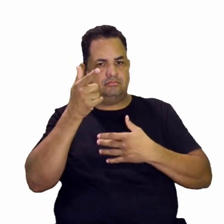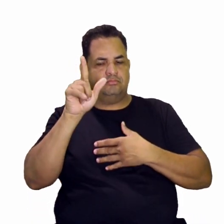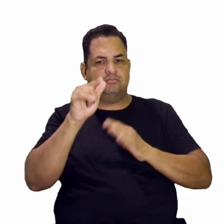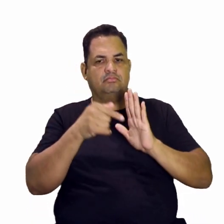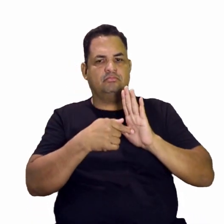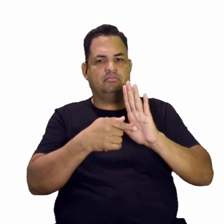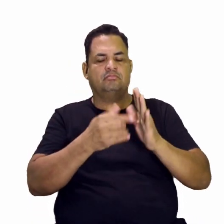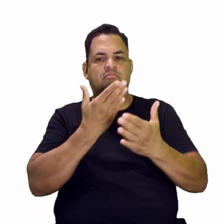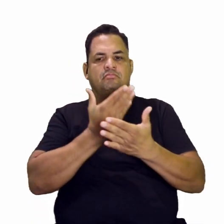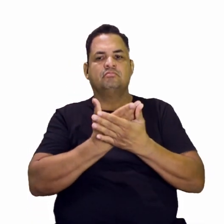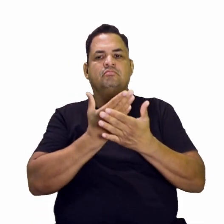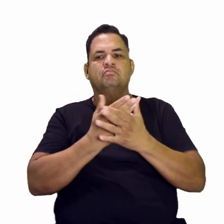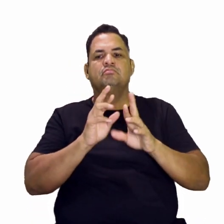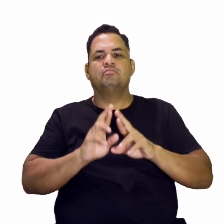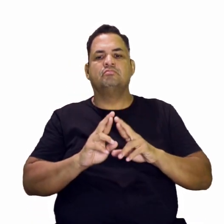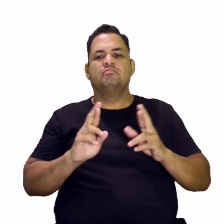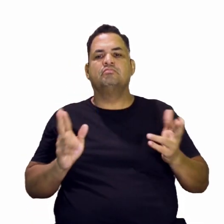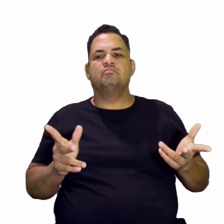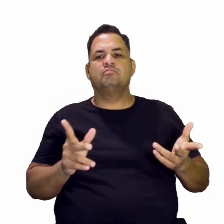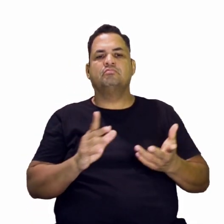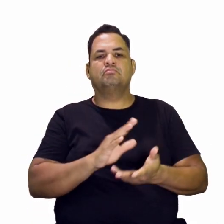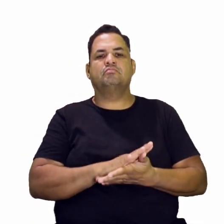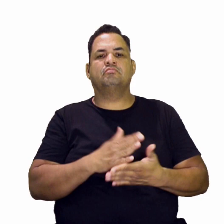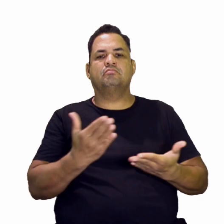demais apresentadas na aula,